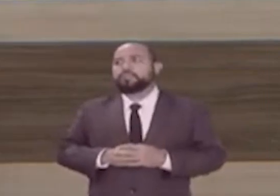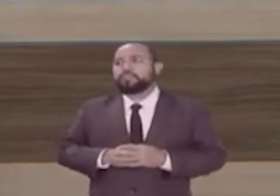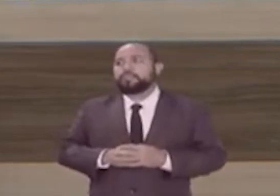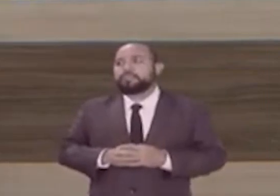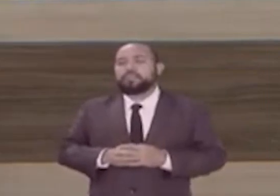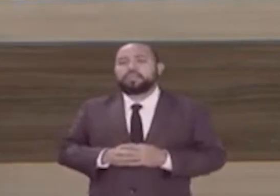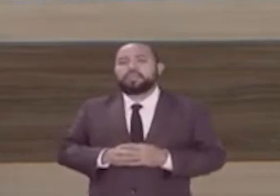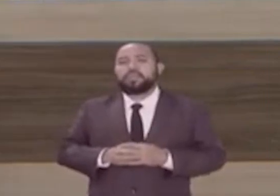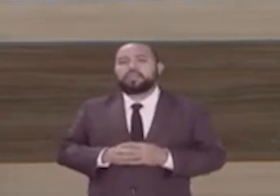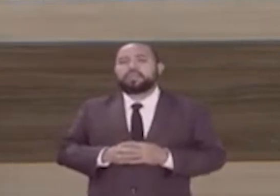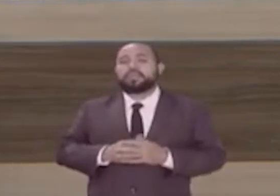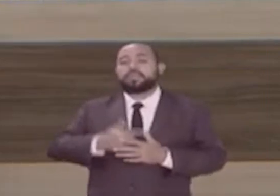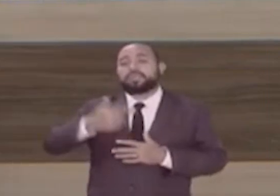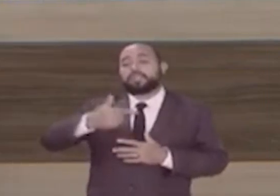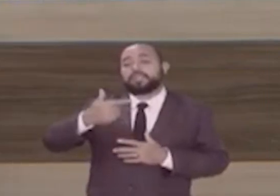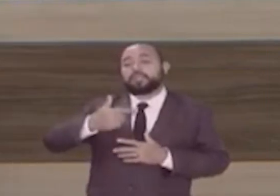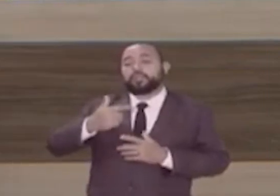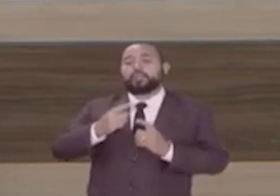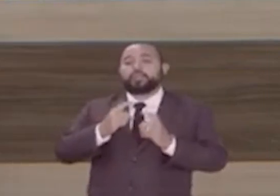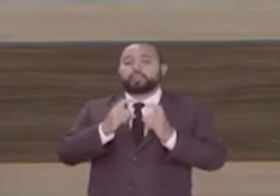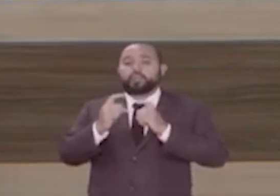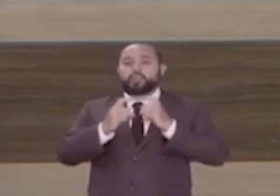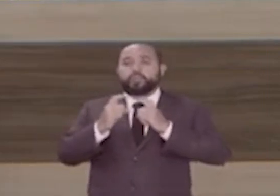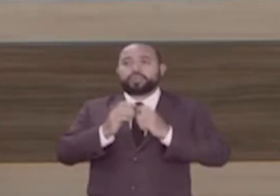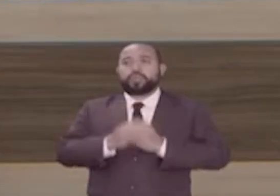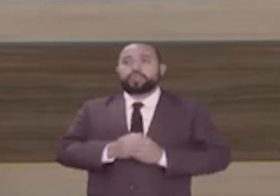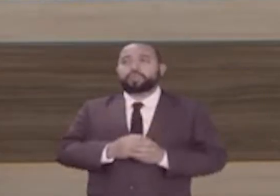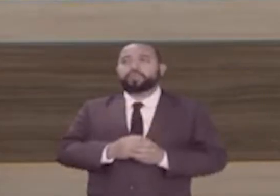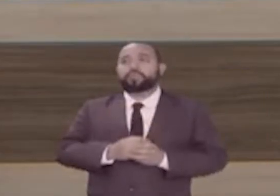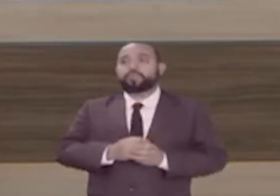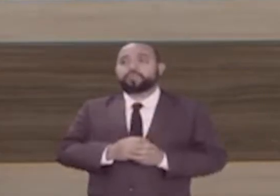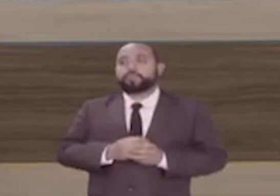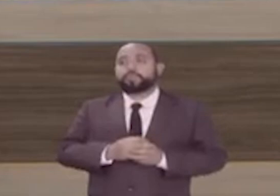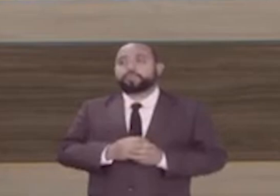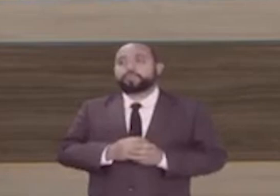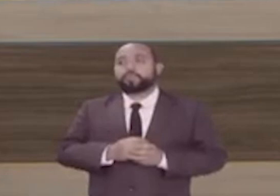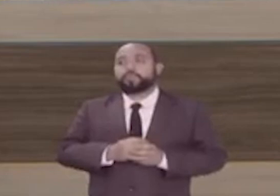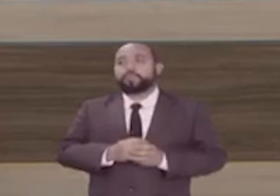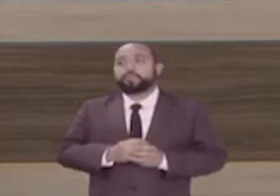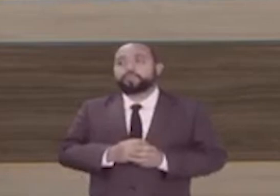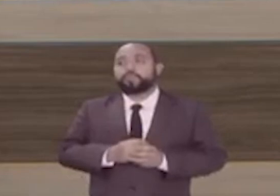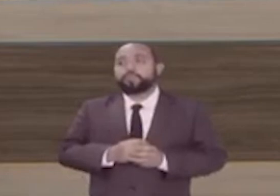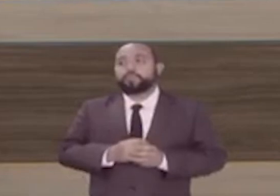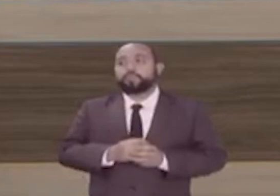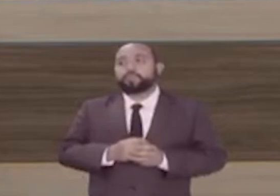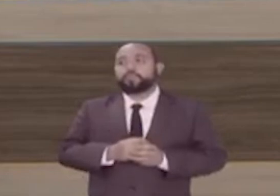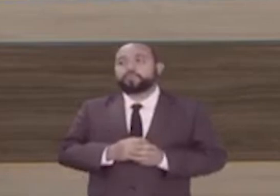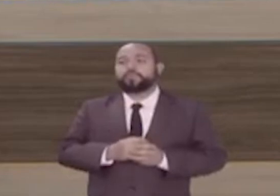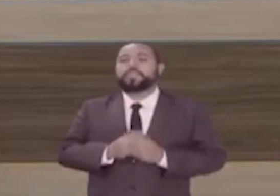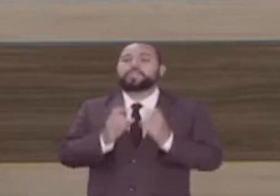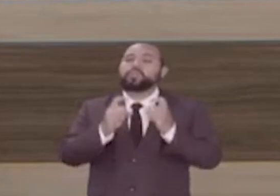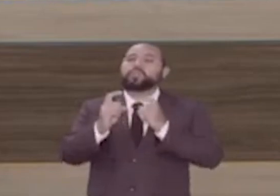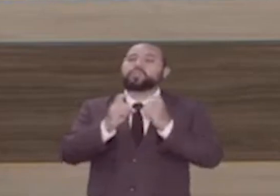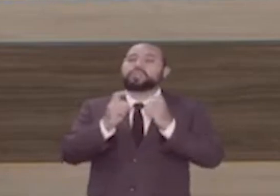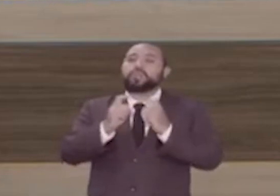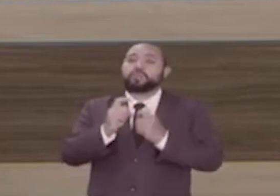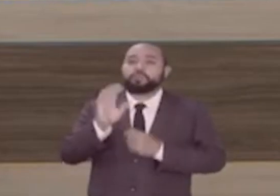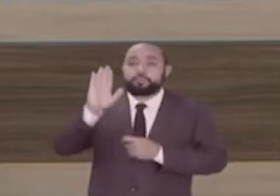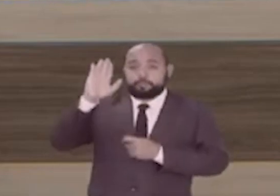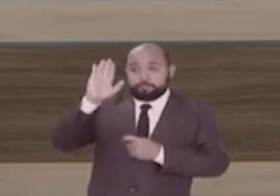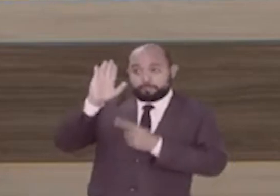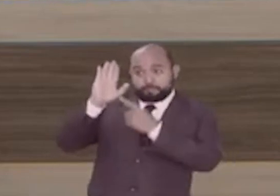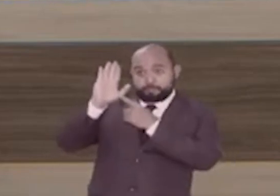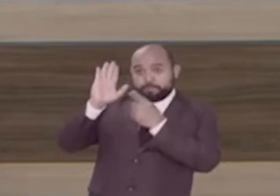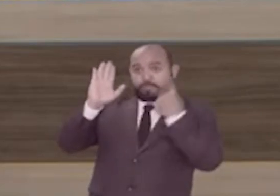aprovado o projeto de lei que visa adotar mecanismo para controle de enchentes e alagamentos em Macaé. A autoria